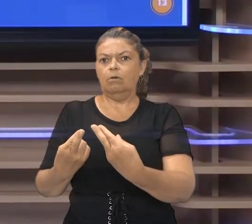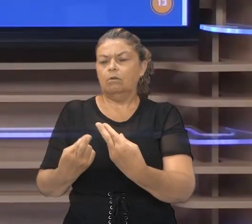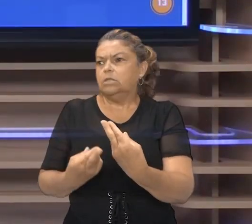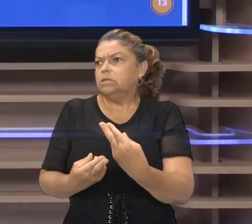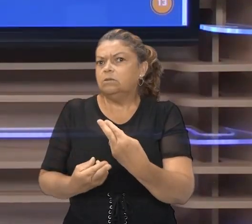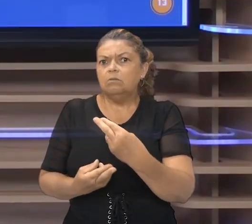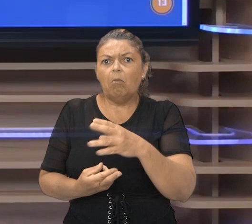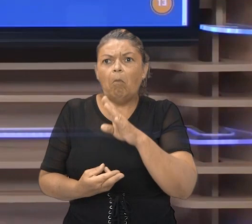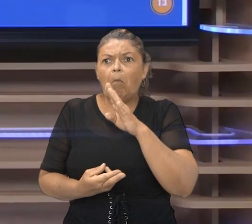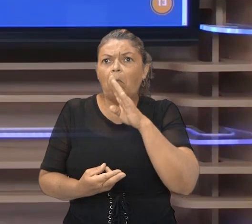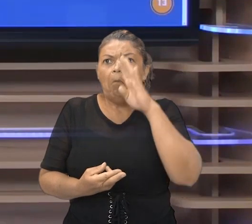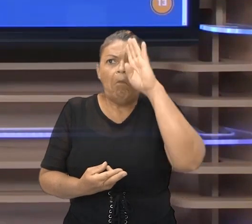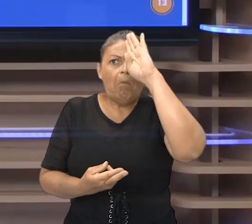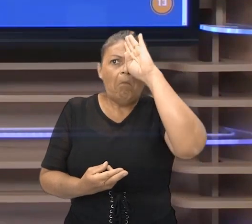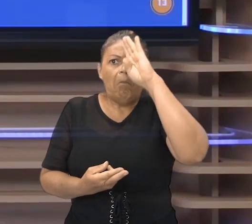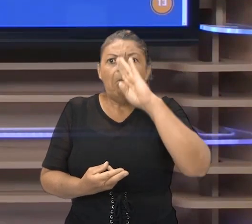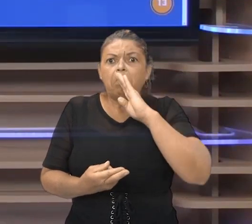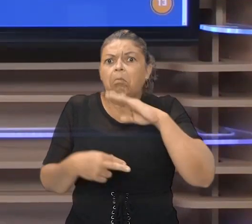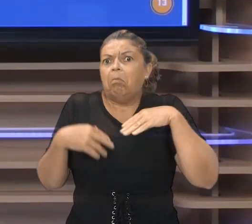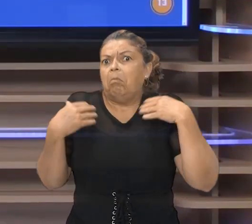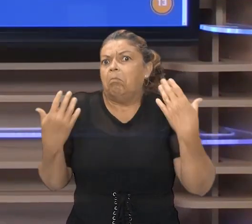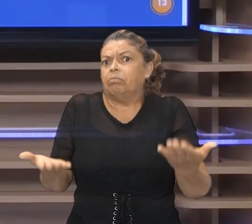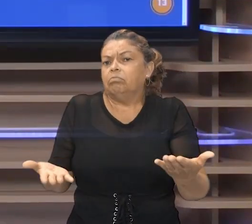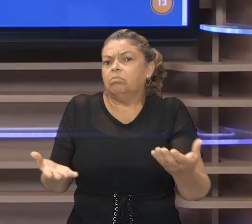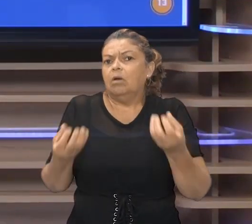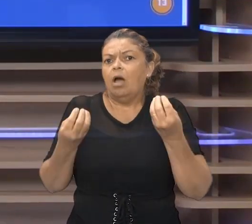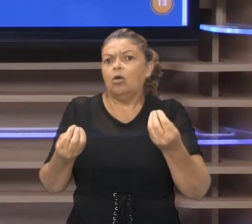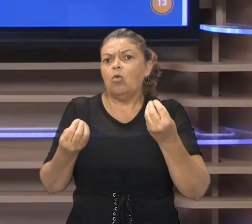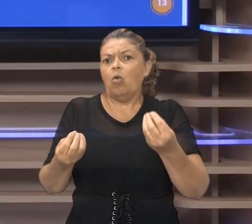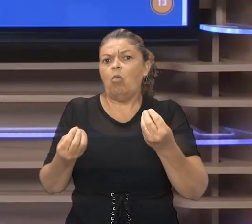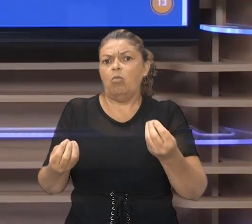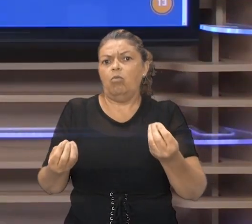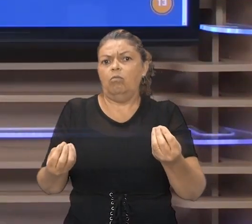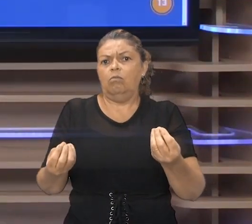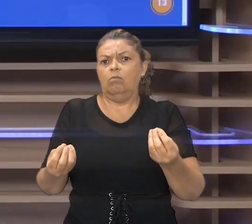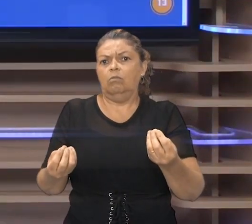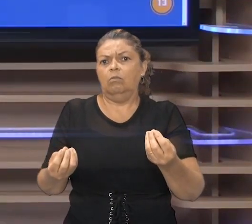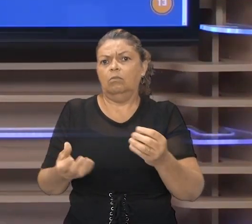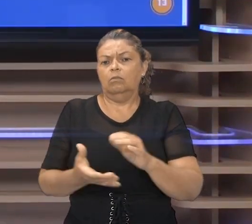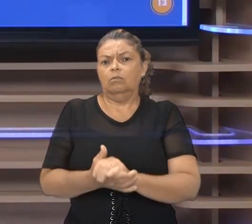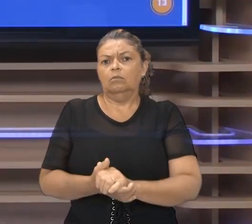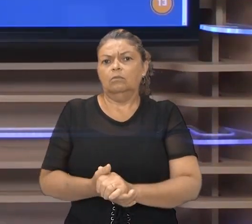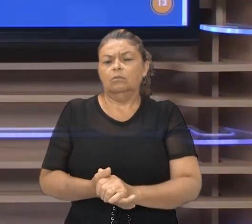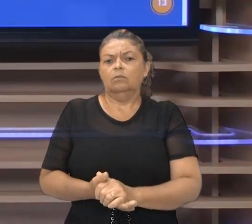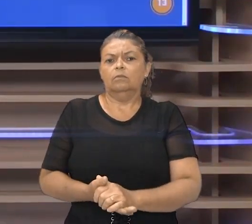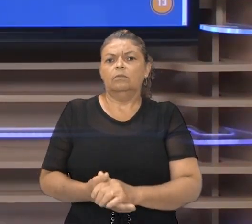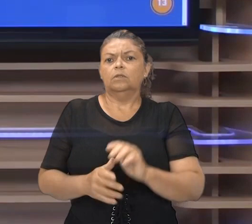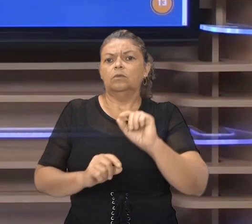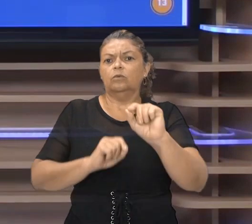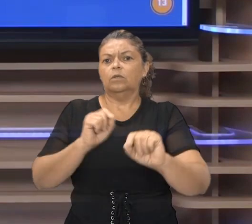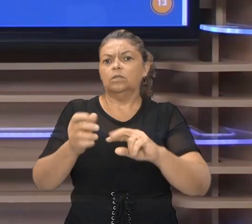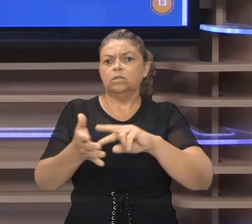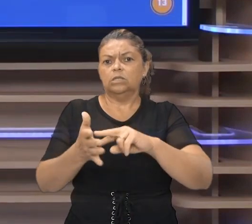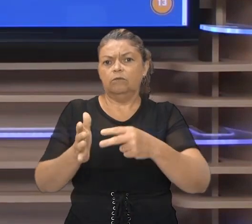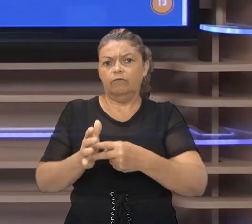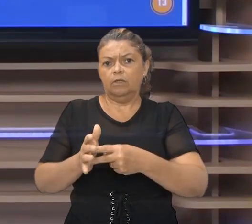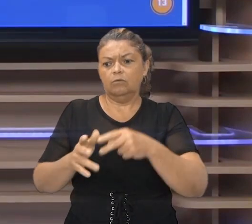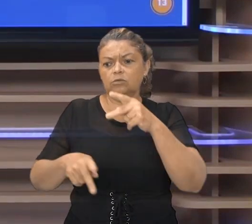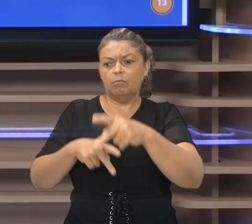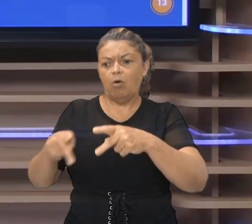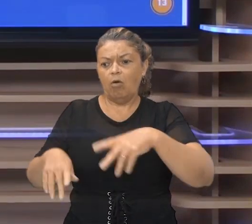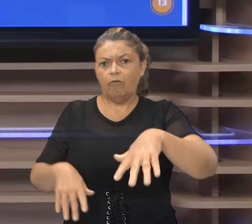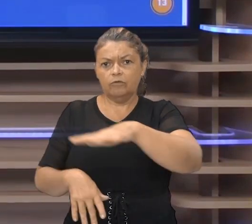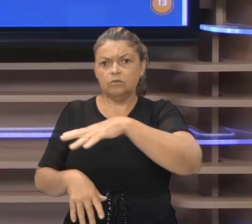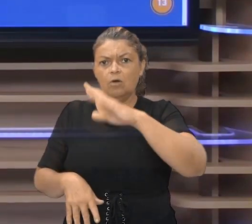acontecer. Então, esse êxodo, né, esse traço contrário, o que isso quer dizer? Os romanos, eles tinham muitas pessoas na